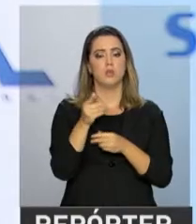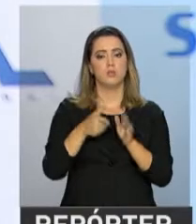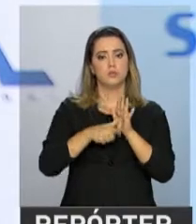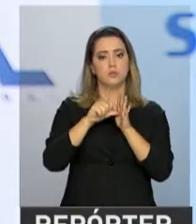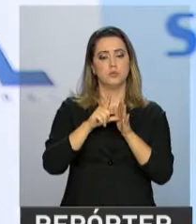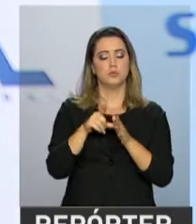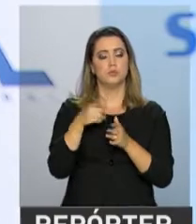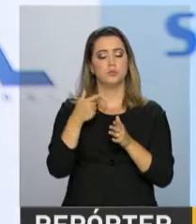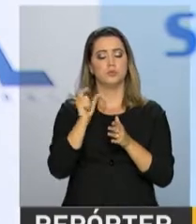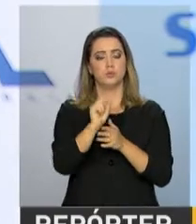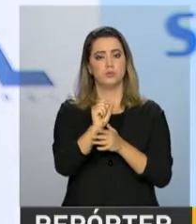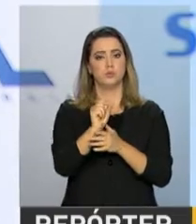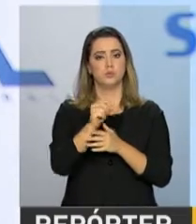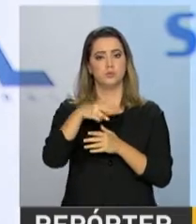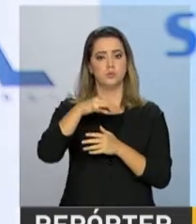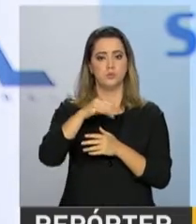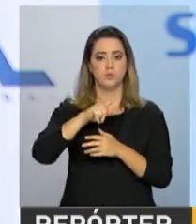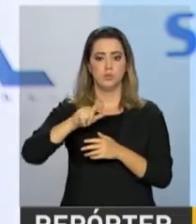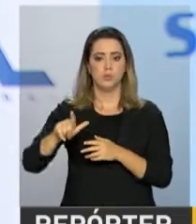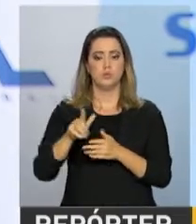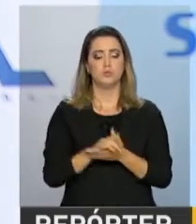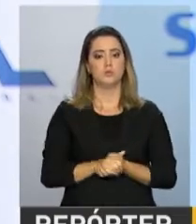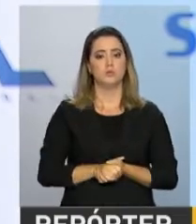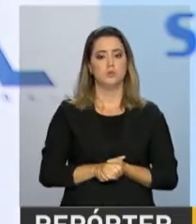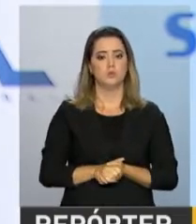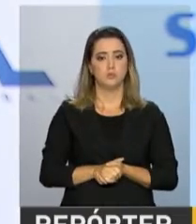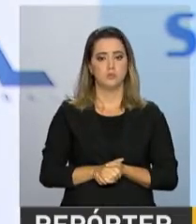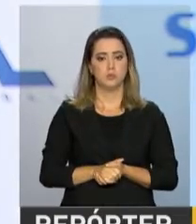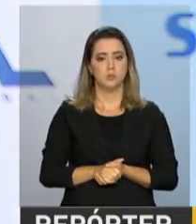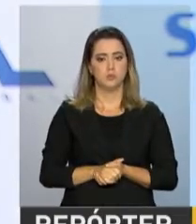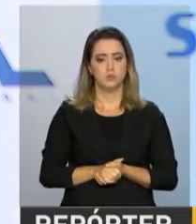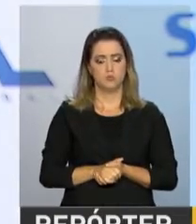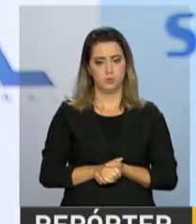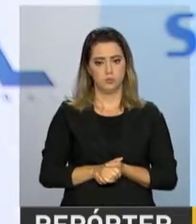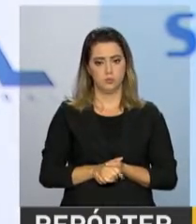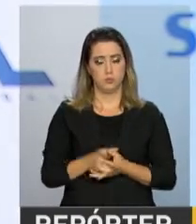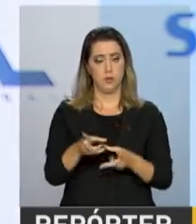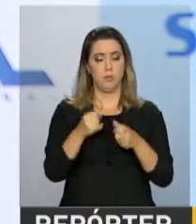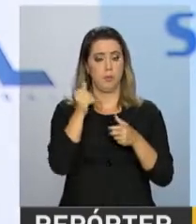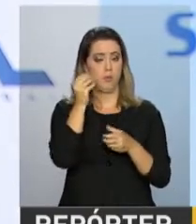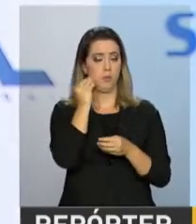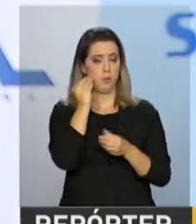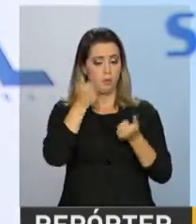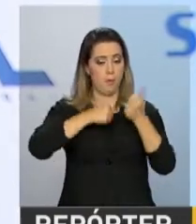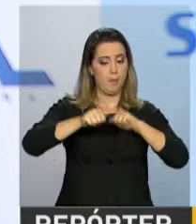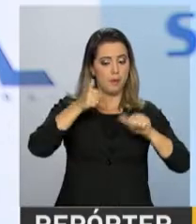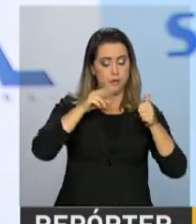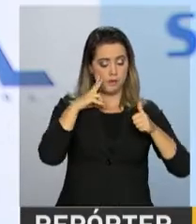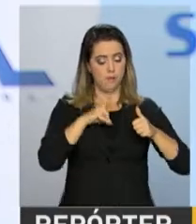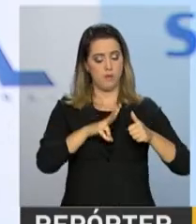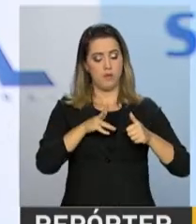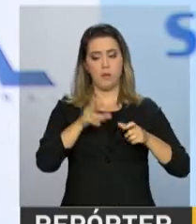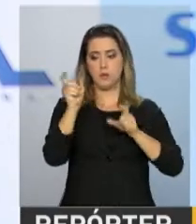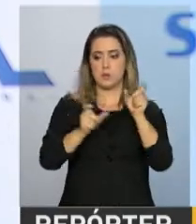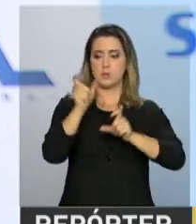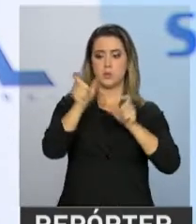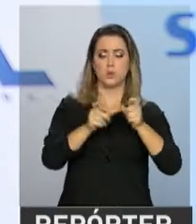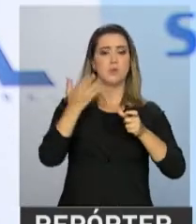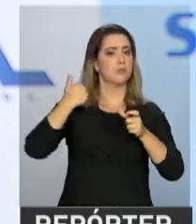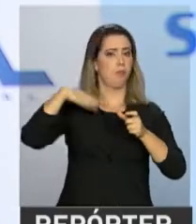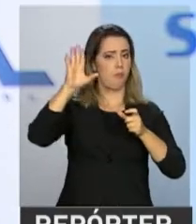O aumento da testagem pressupõe o aumento de identificação de pessoas com